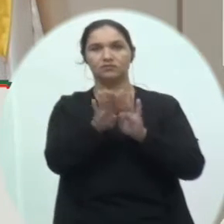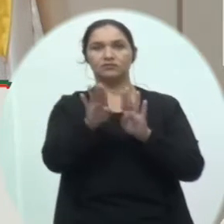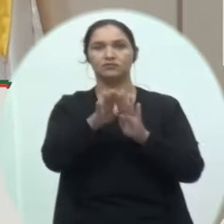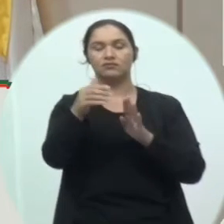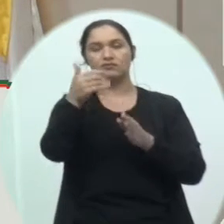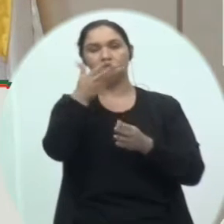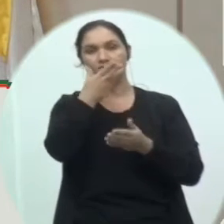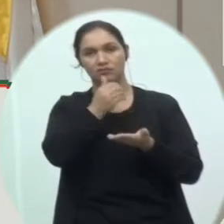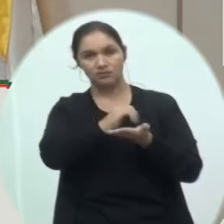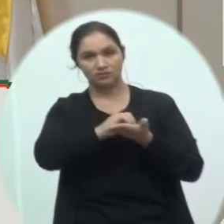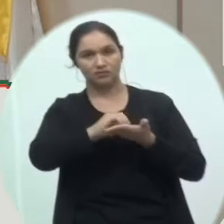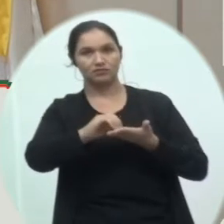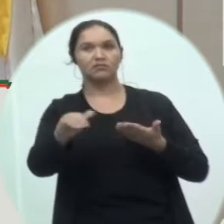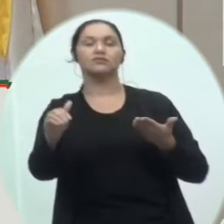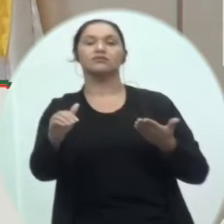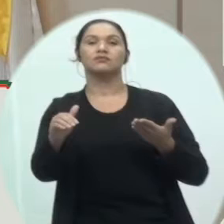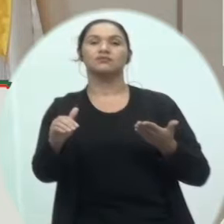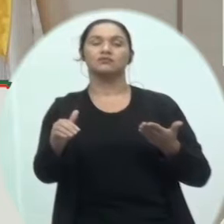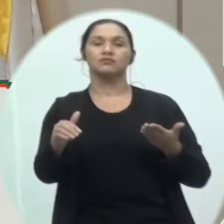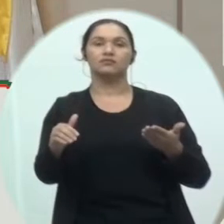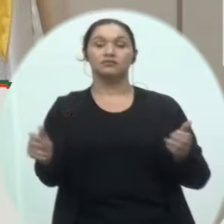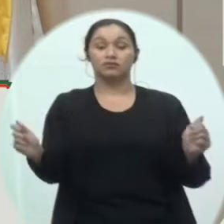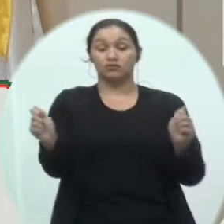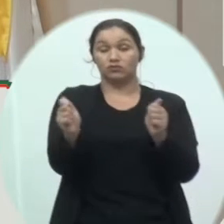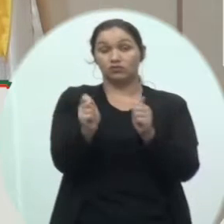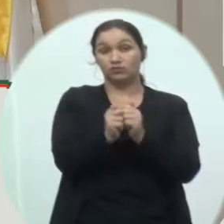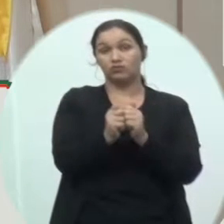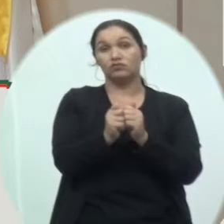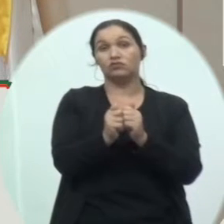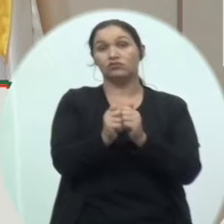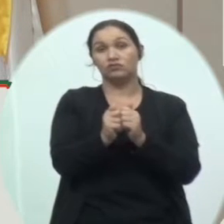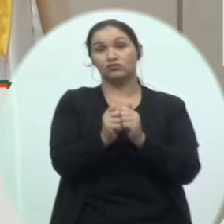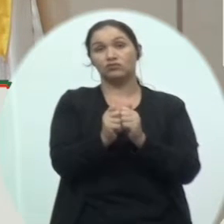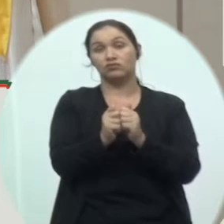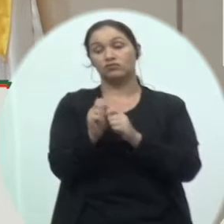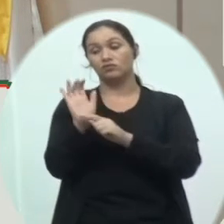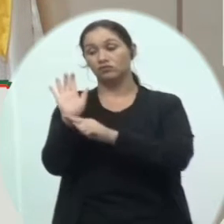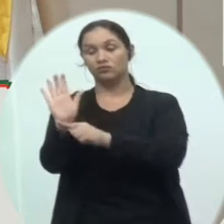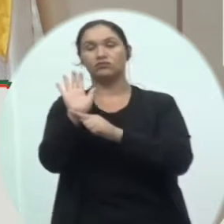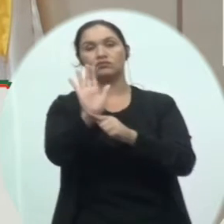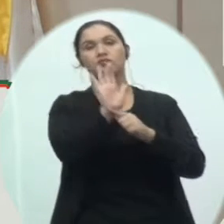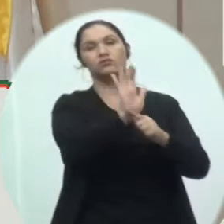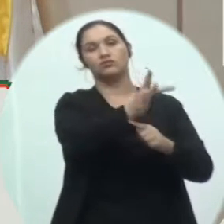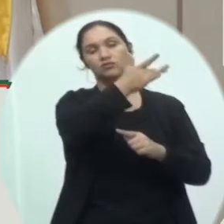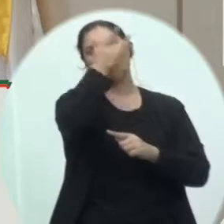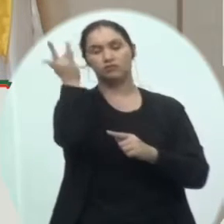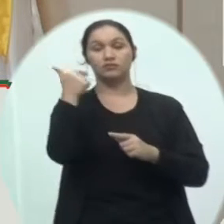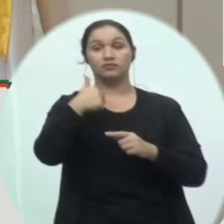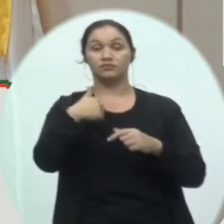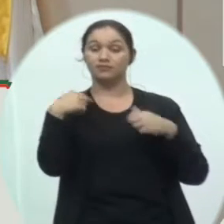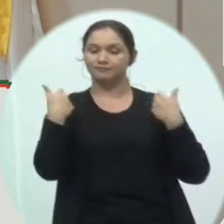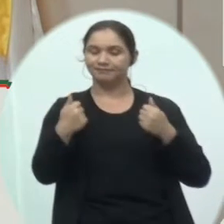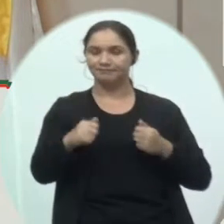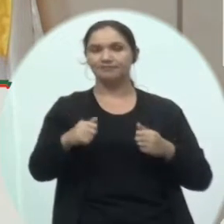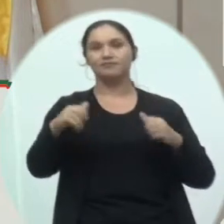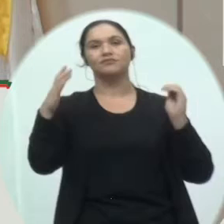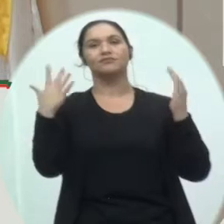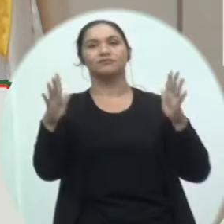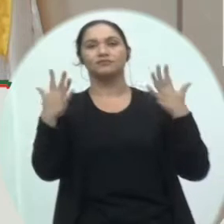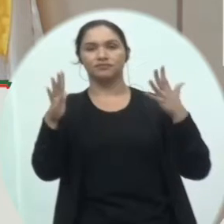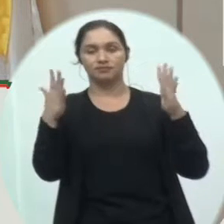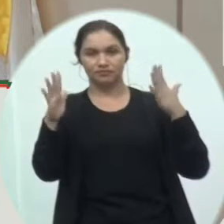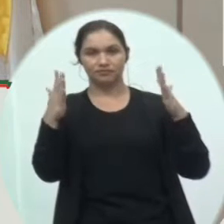secretariado estiveram na mesma hora nos locais, dando assistência para as pessoas. E aí eu preciso parabenizar a